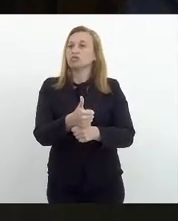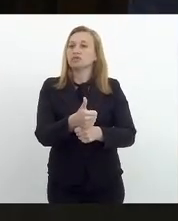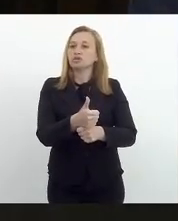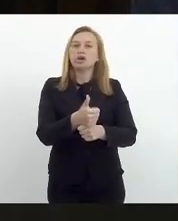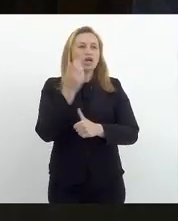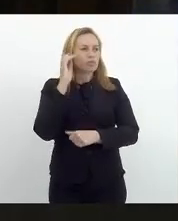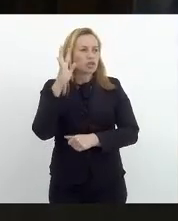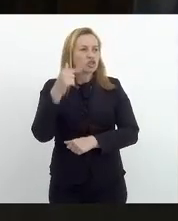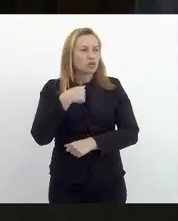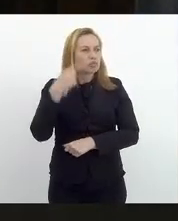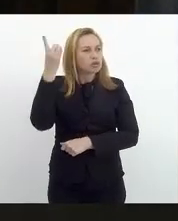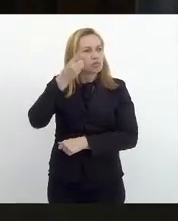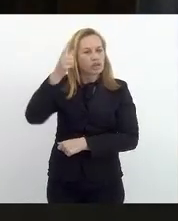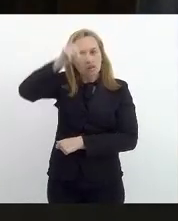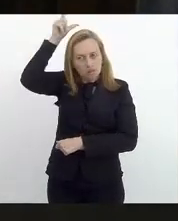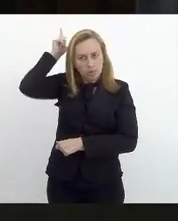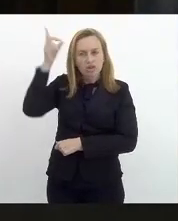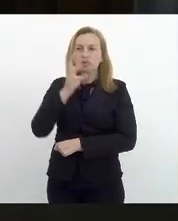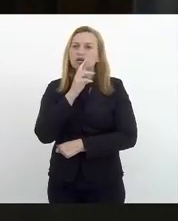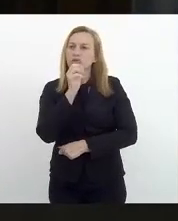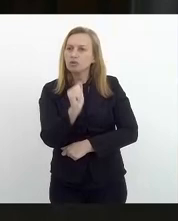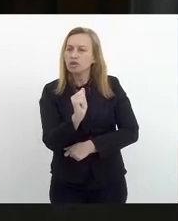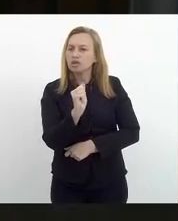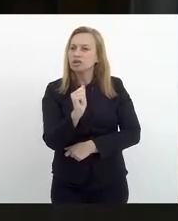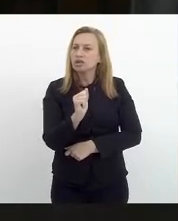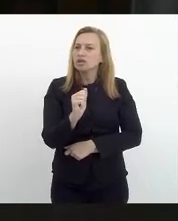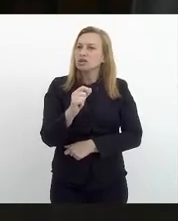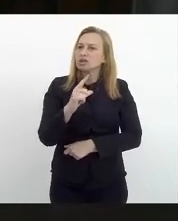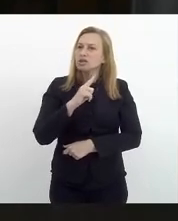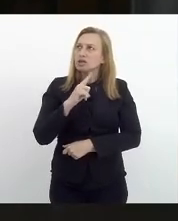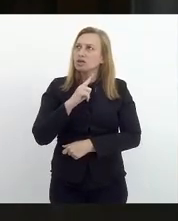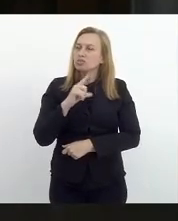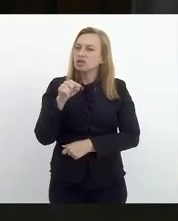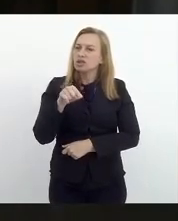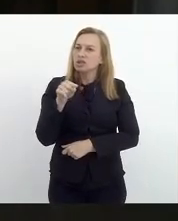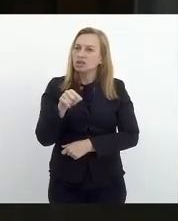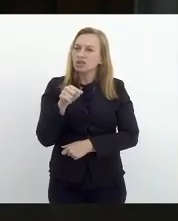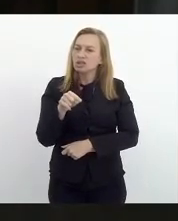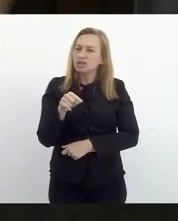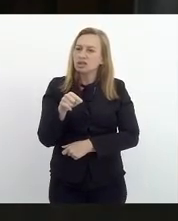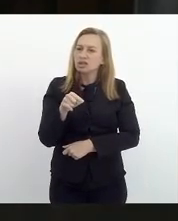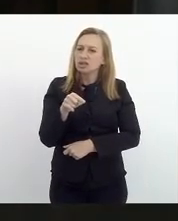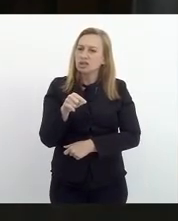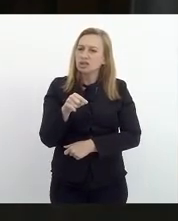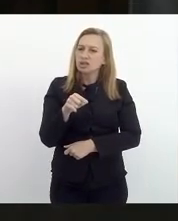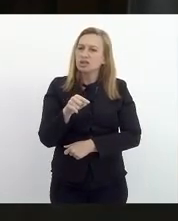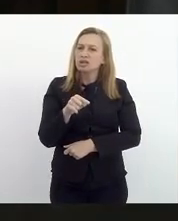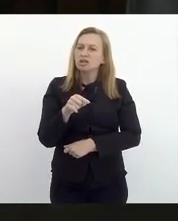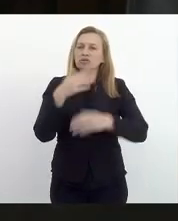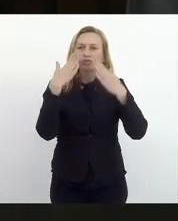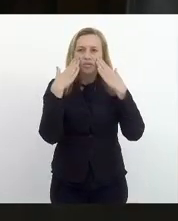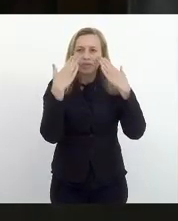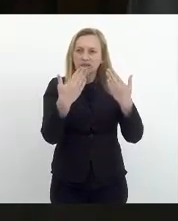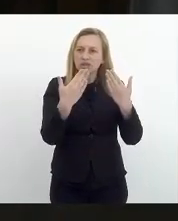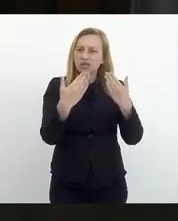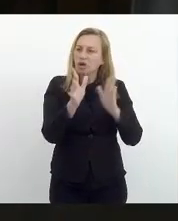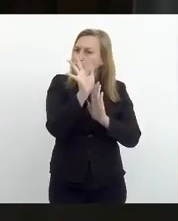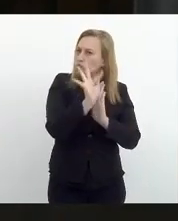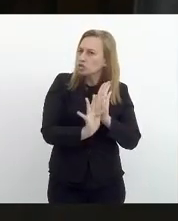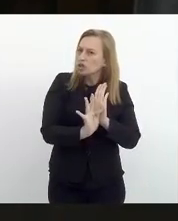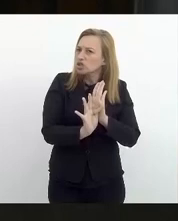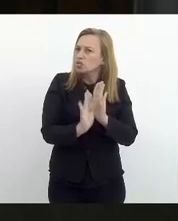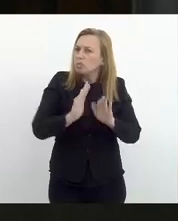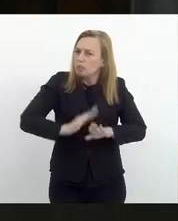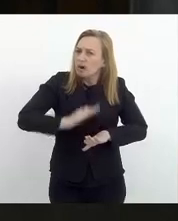imagina o Deputado Estadual Deputado Rodrigo Mourinho nós temos aqui uma intenção a uma uma minuta que foi apresentado um texto